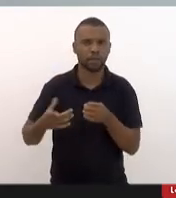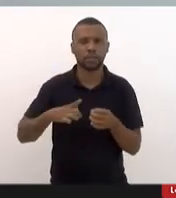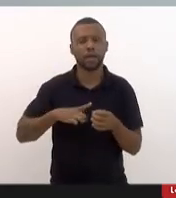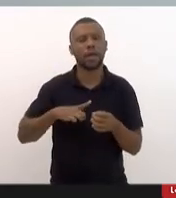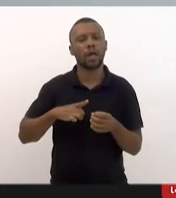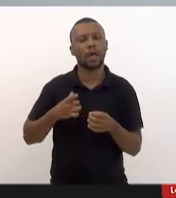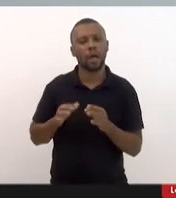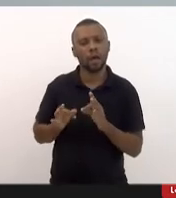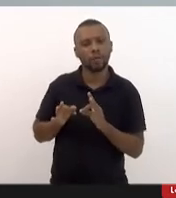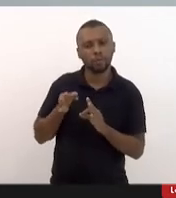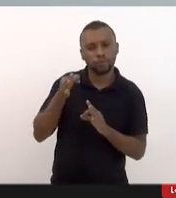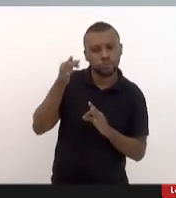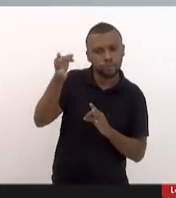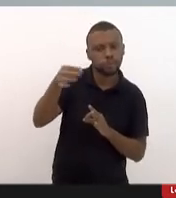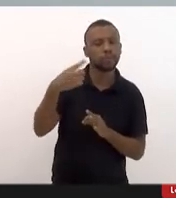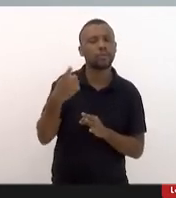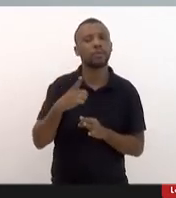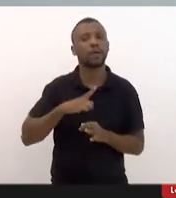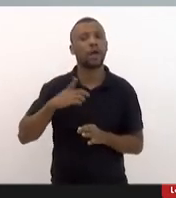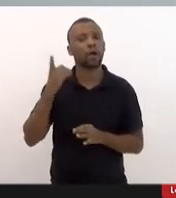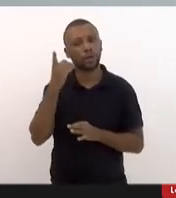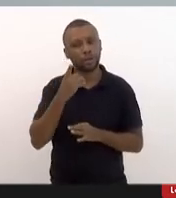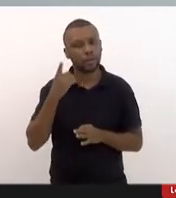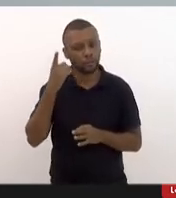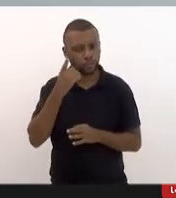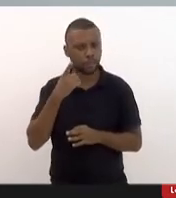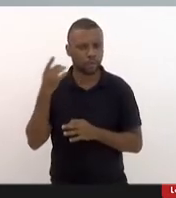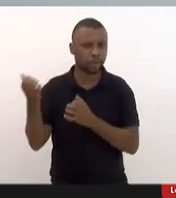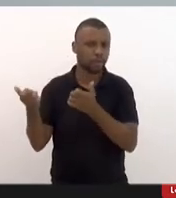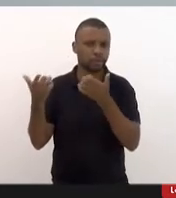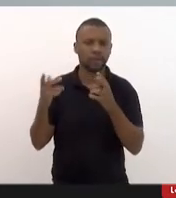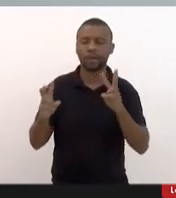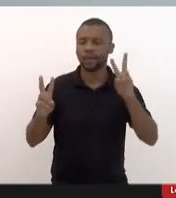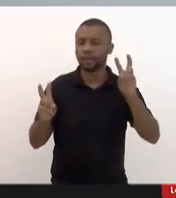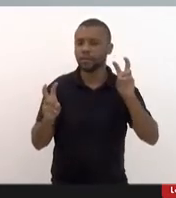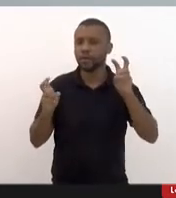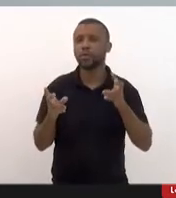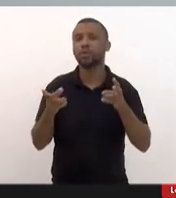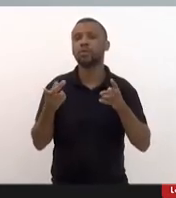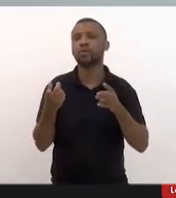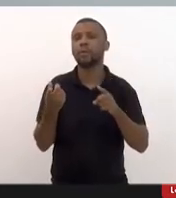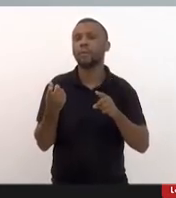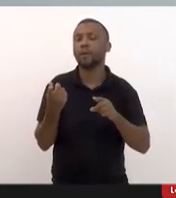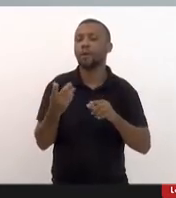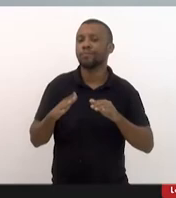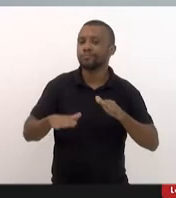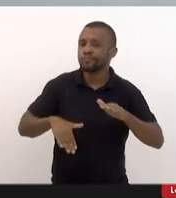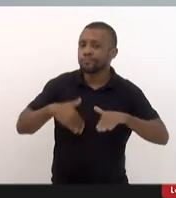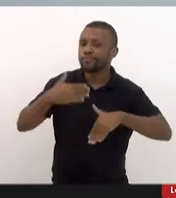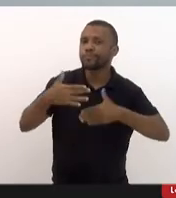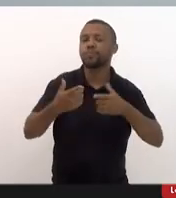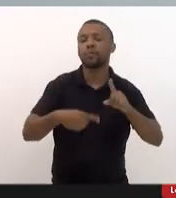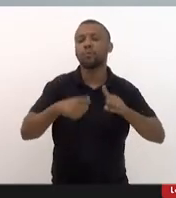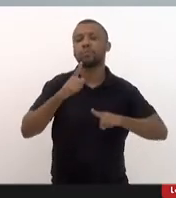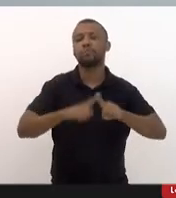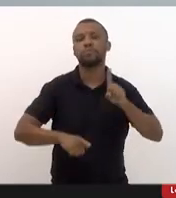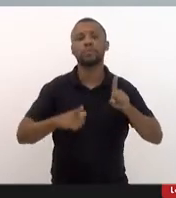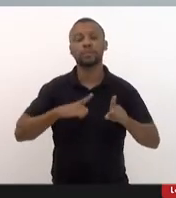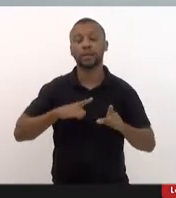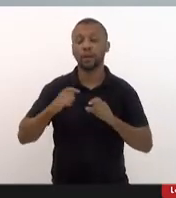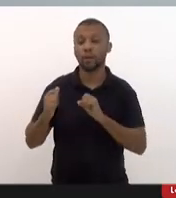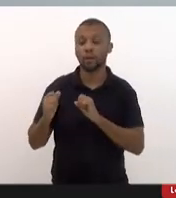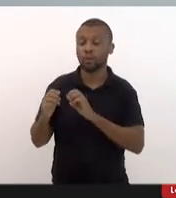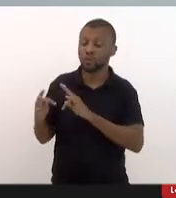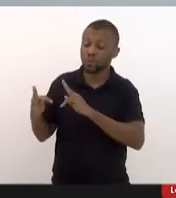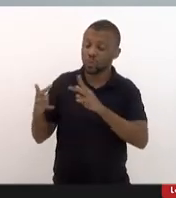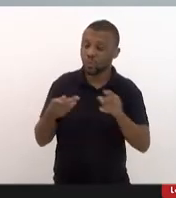também tivemos aí o deputado que ele citou aqui a respeito do crescimento e desenvolvimento que teria que ter todo o executivo de todos